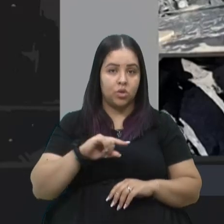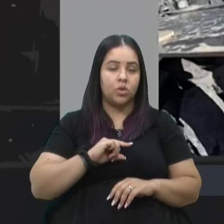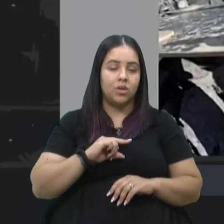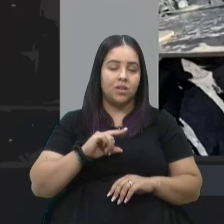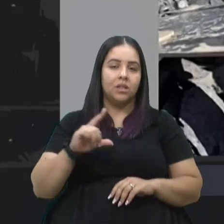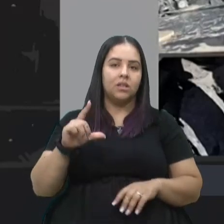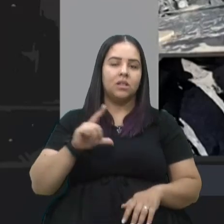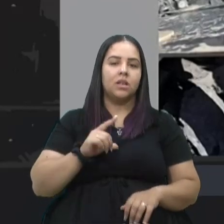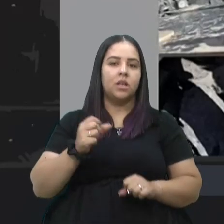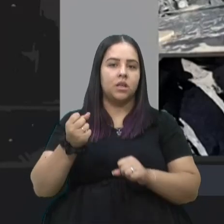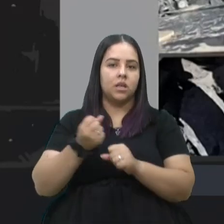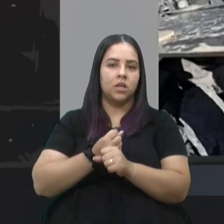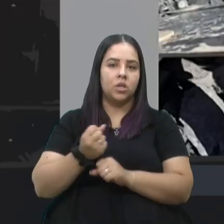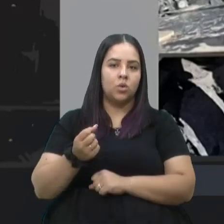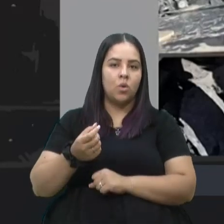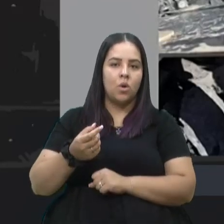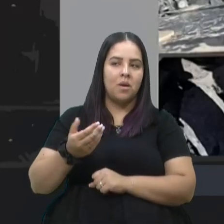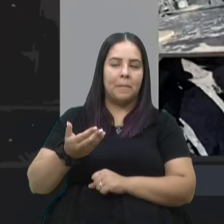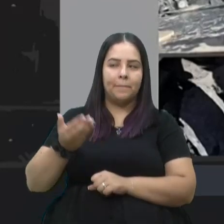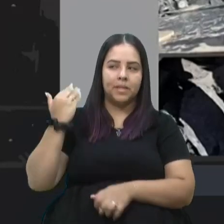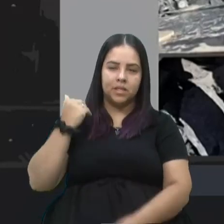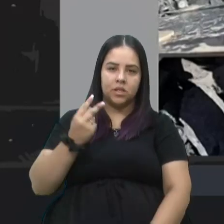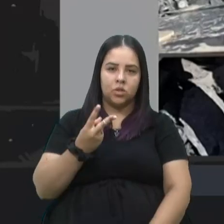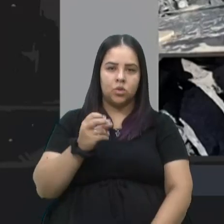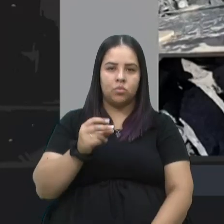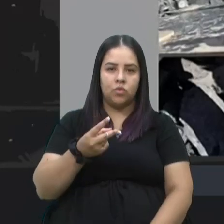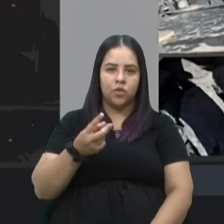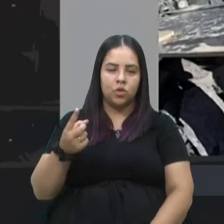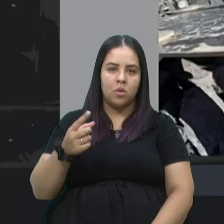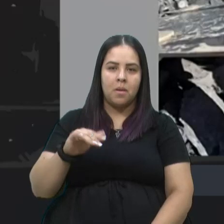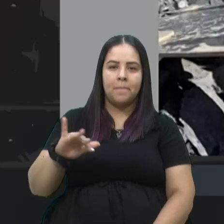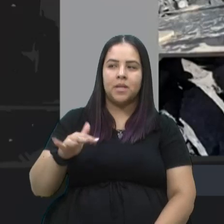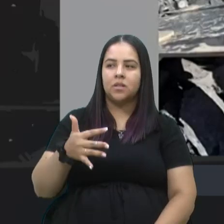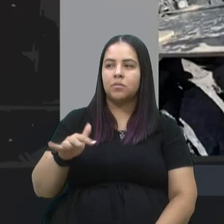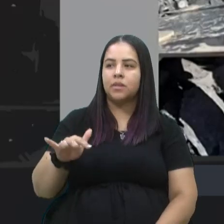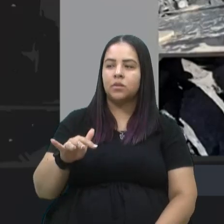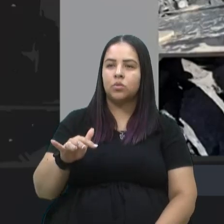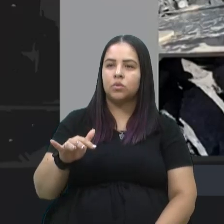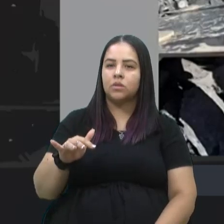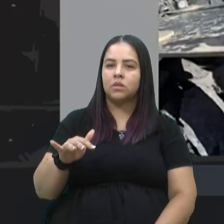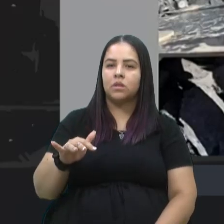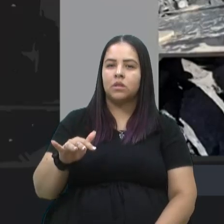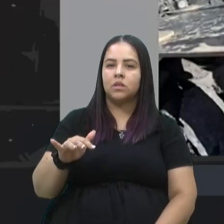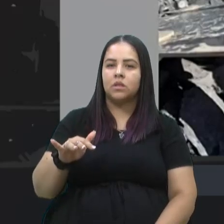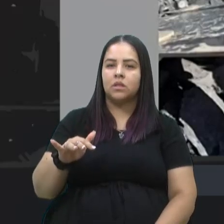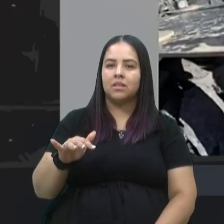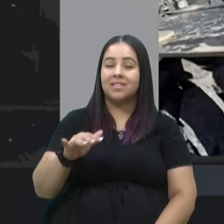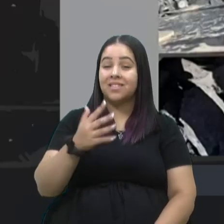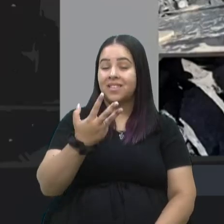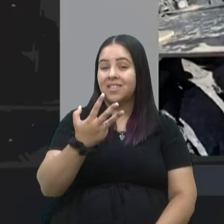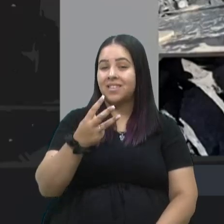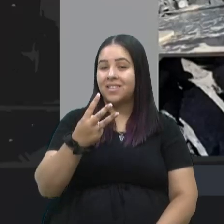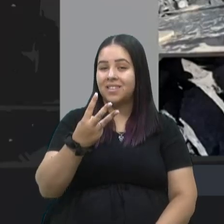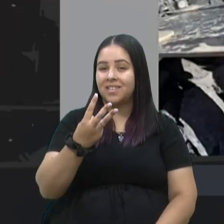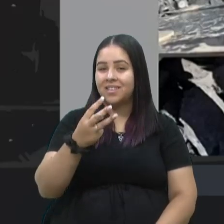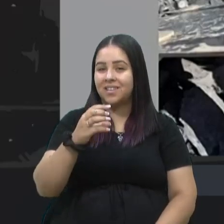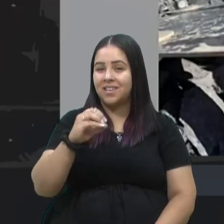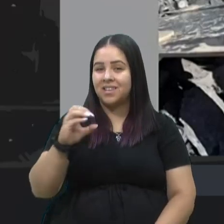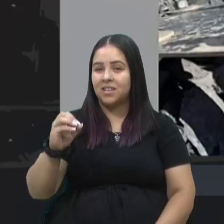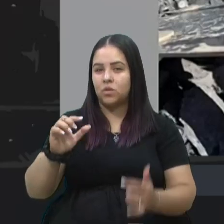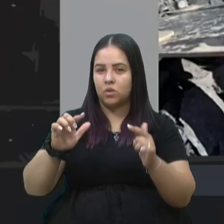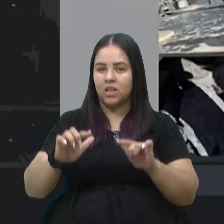ano passado, em 2021, digamos, aproximadamente 300 lixões